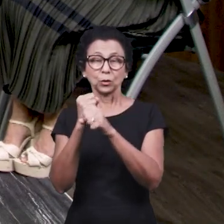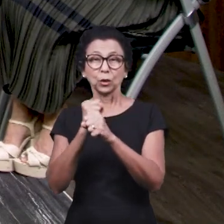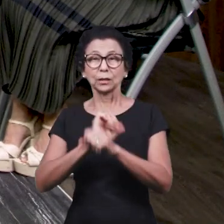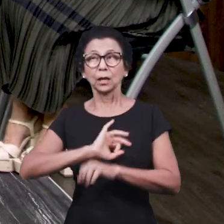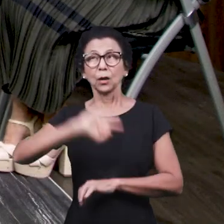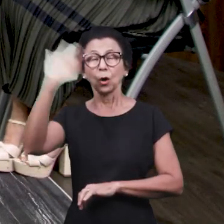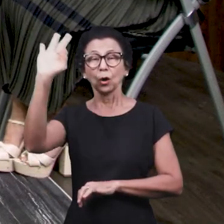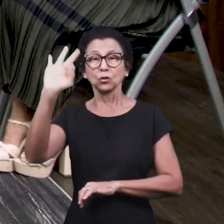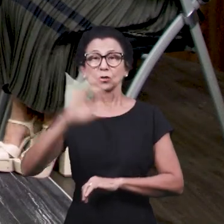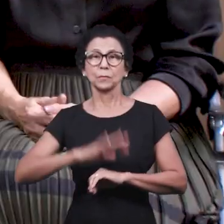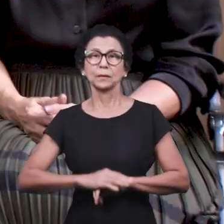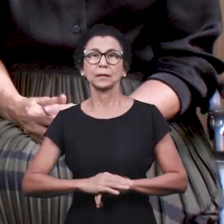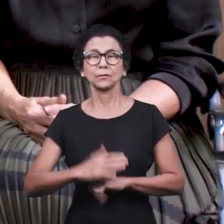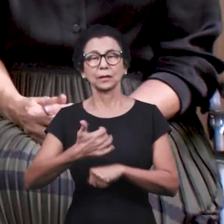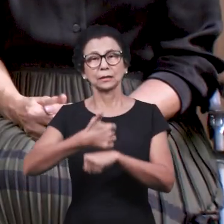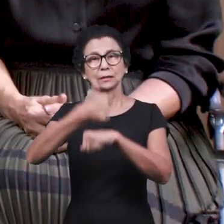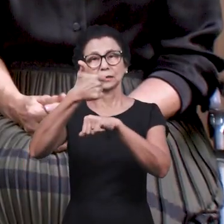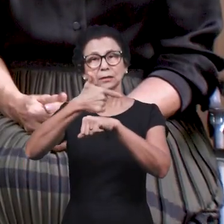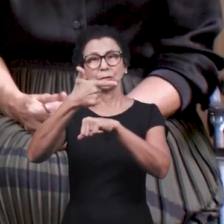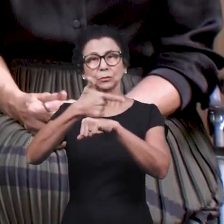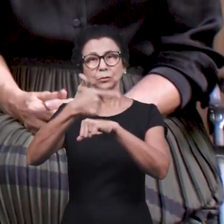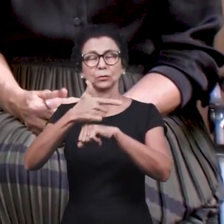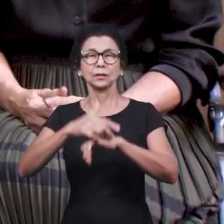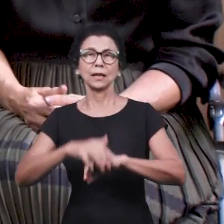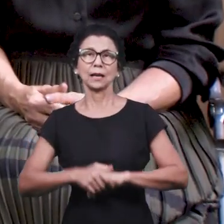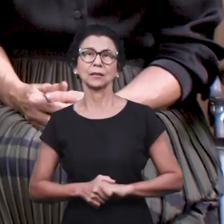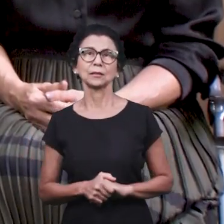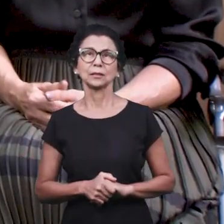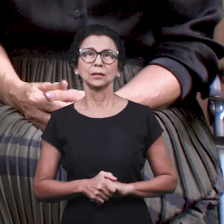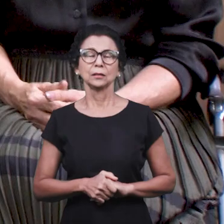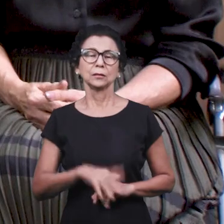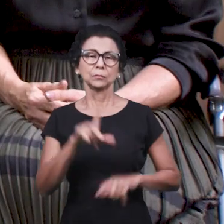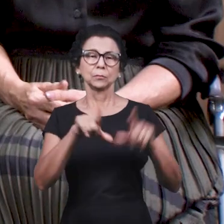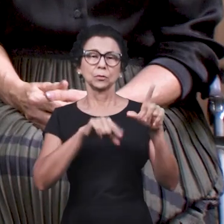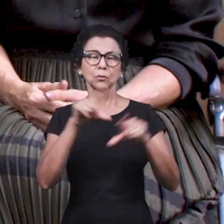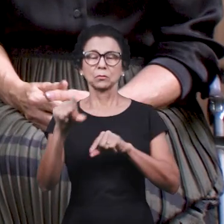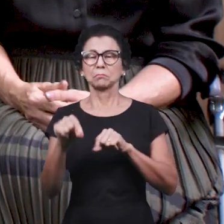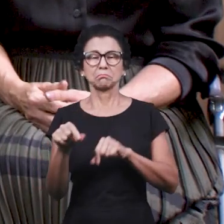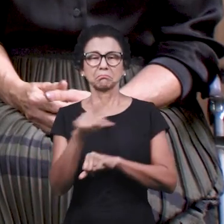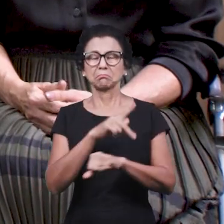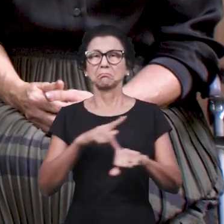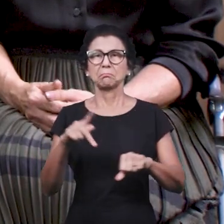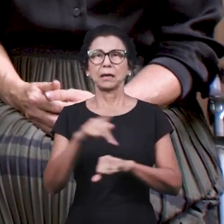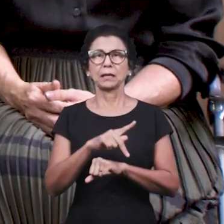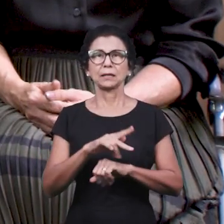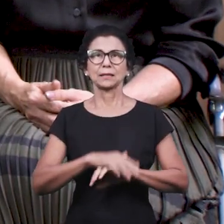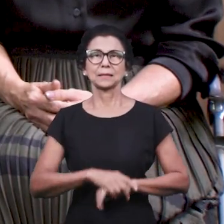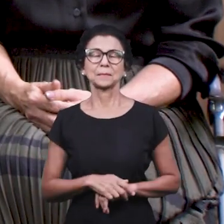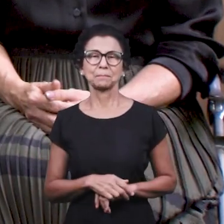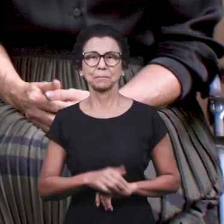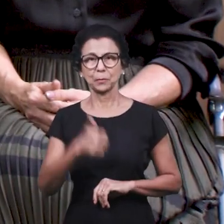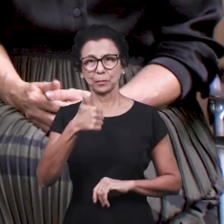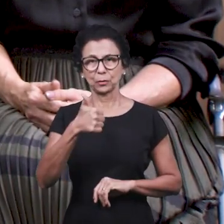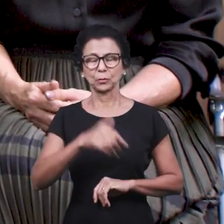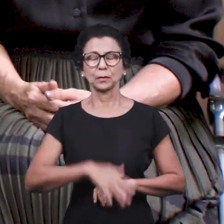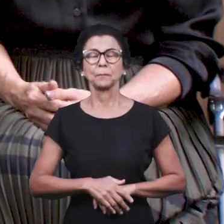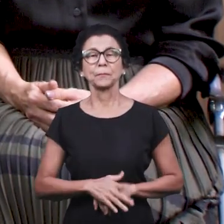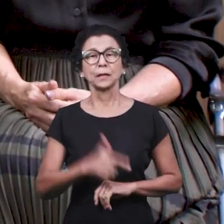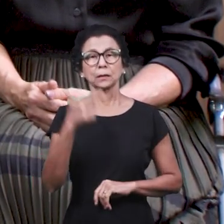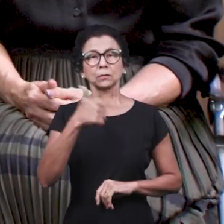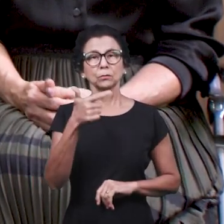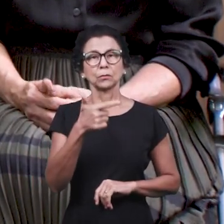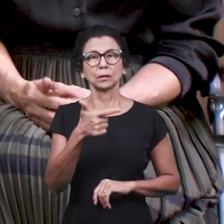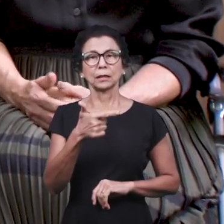na seleção. Aí o primeiro lugar podia escolher o país que ele queria. Aí eu lembro que a menina pegou Dinamarca. Aí o segundo lugar não tinha vaga pra